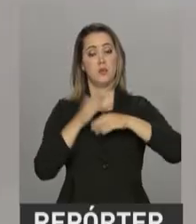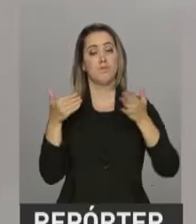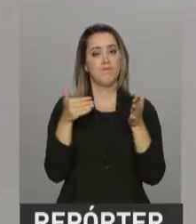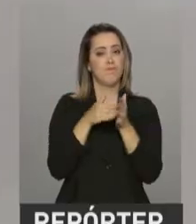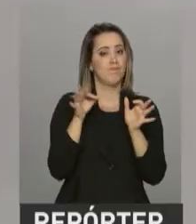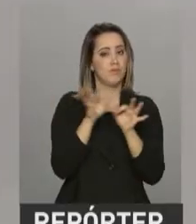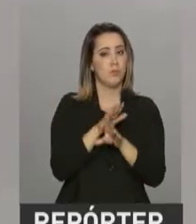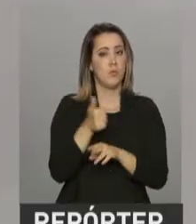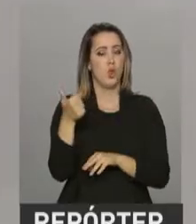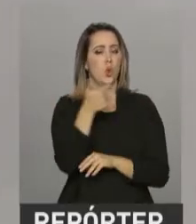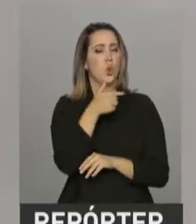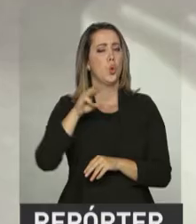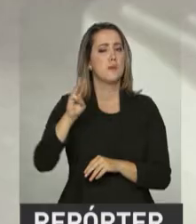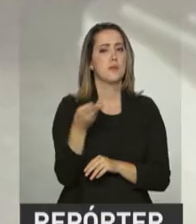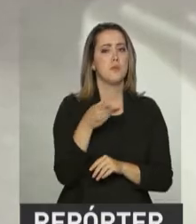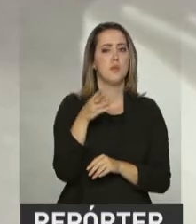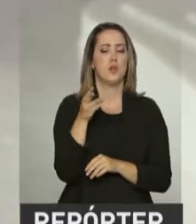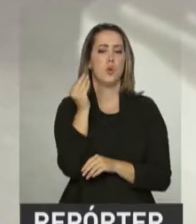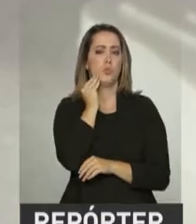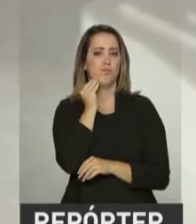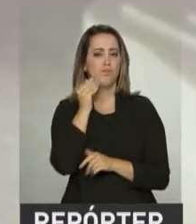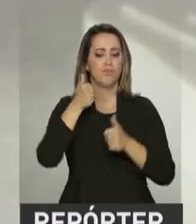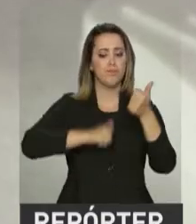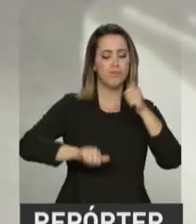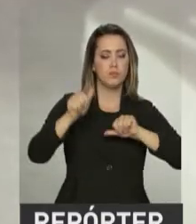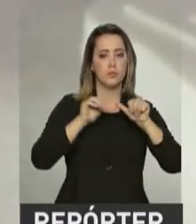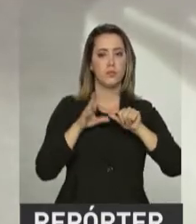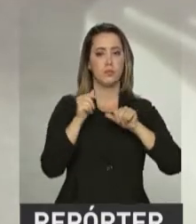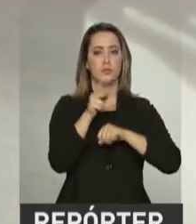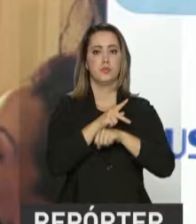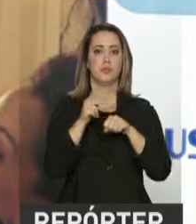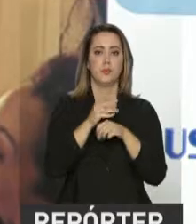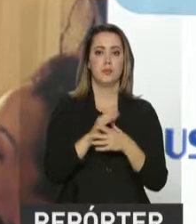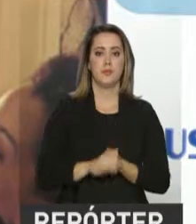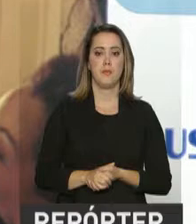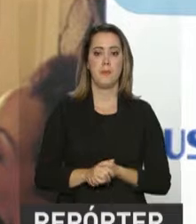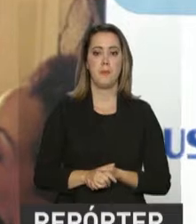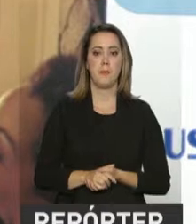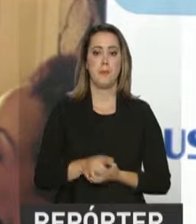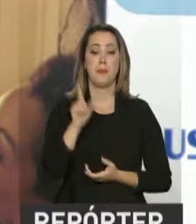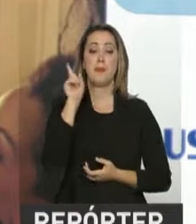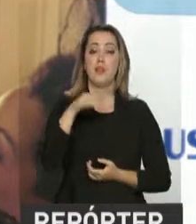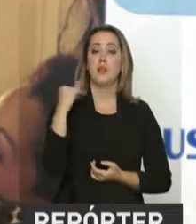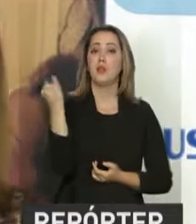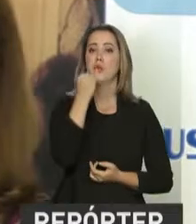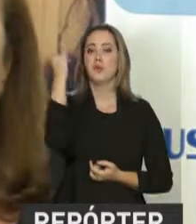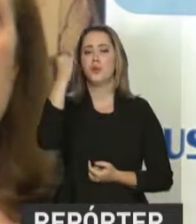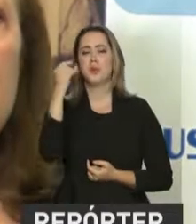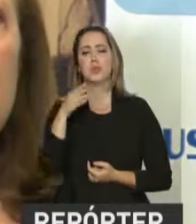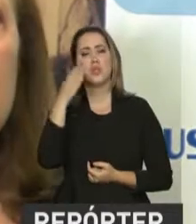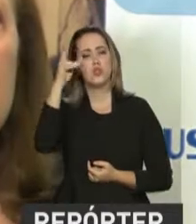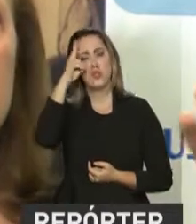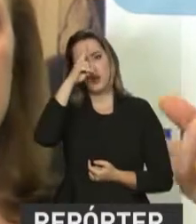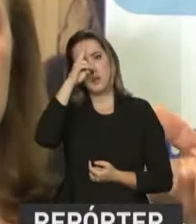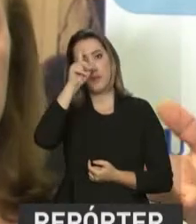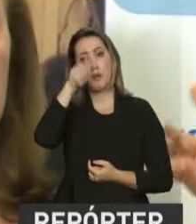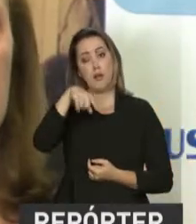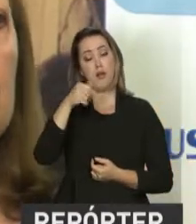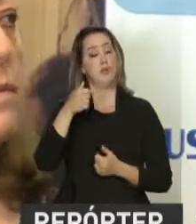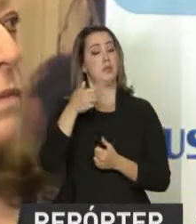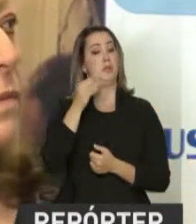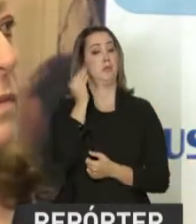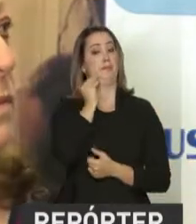terão 12 milhões de testes distribuídos em todo o país o importante é lembrar que a testagem vai